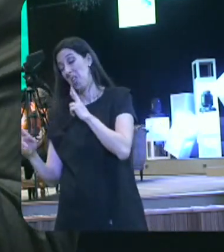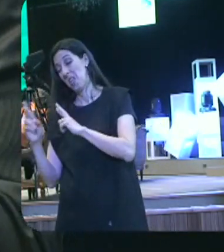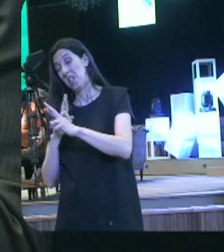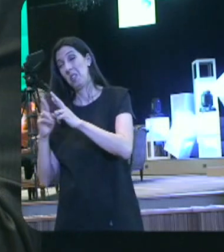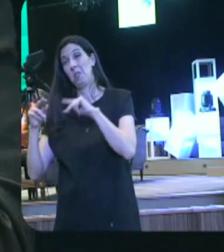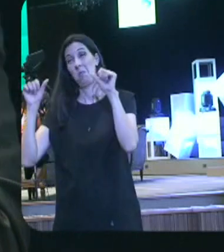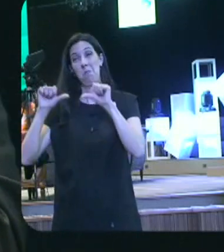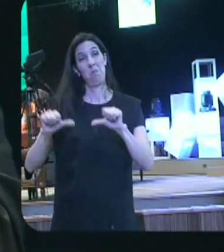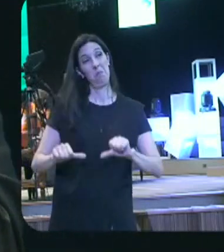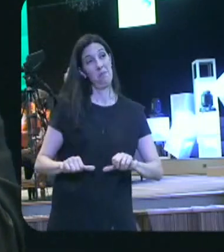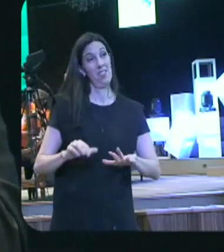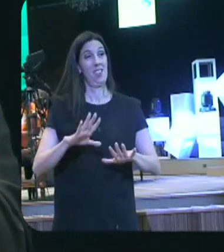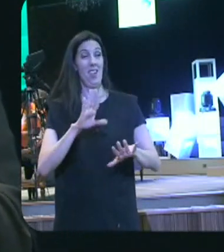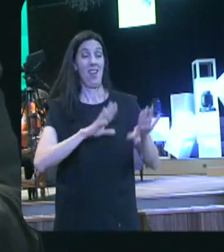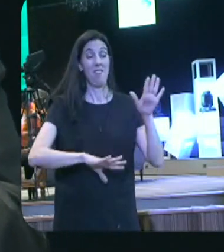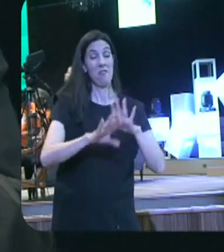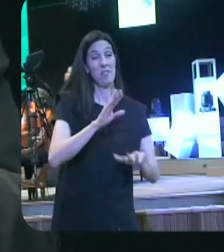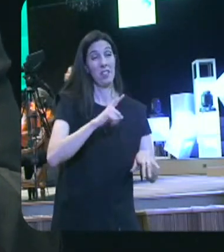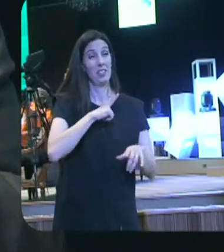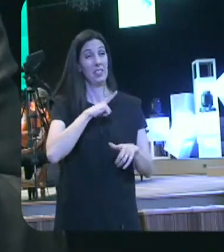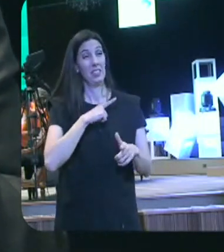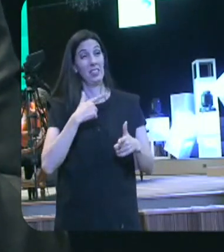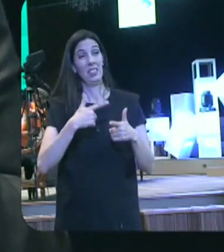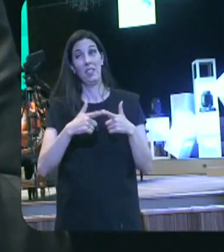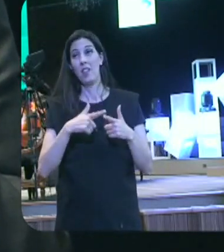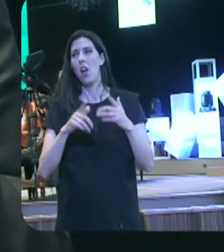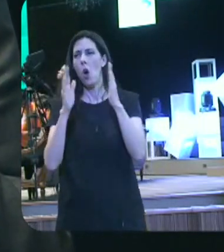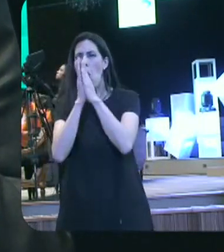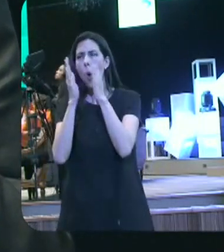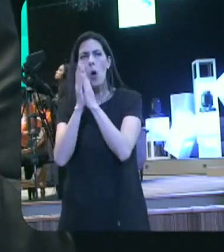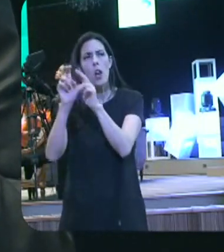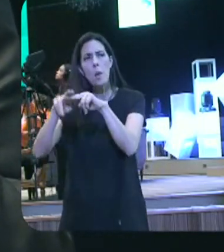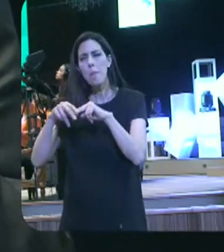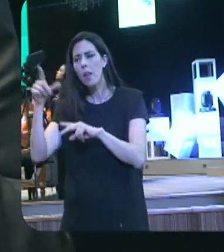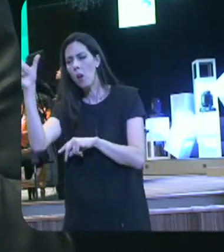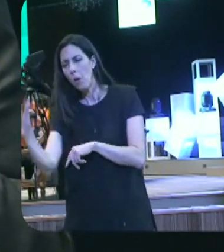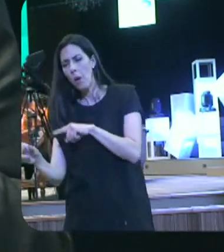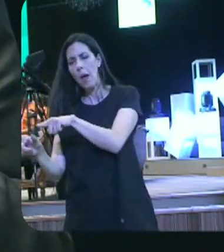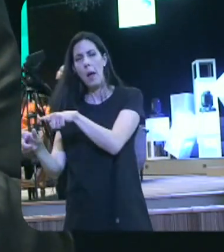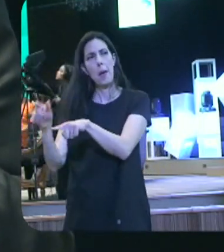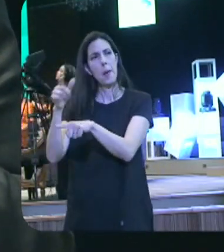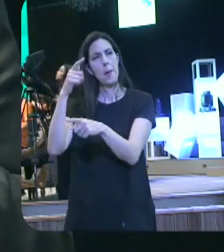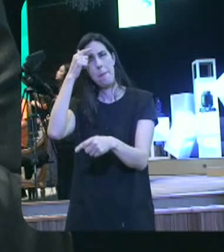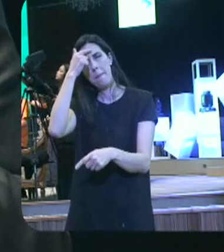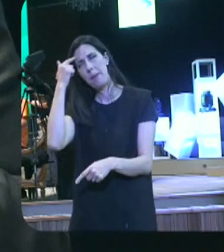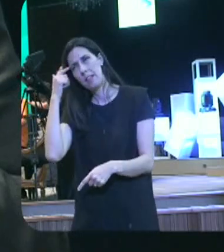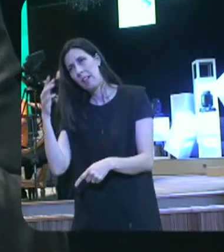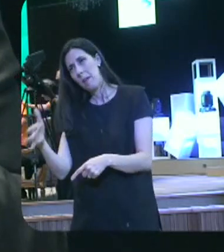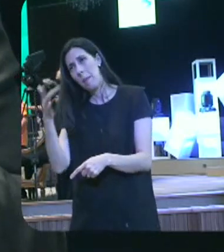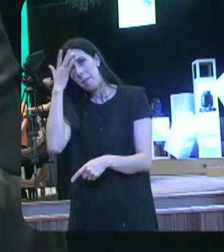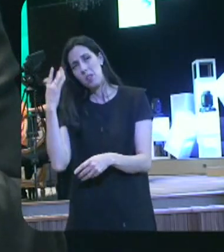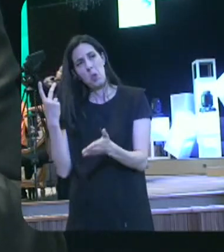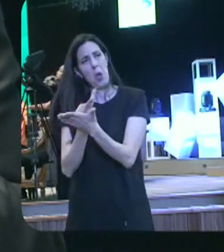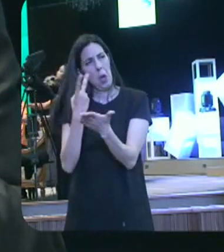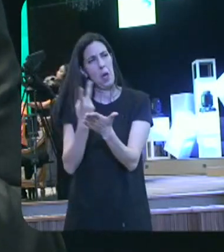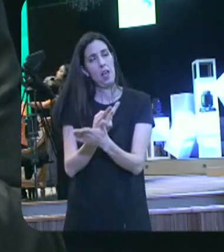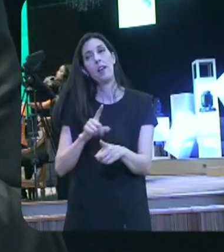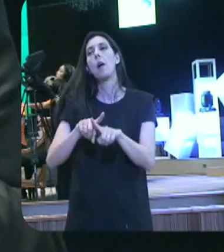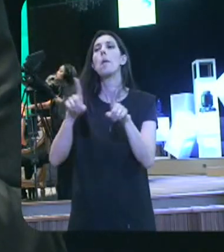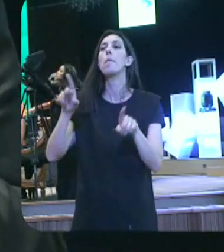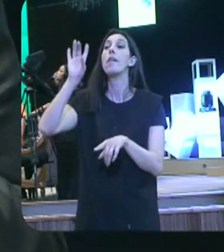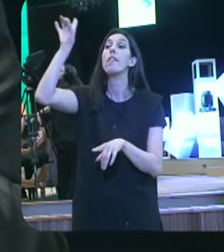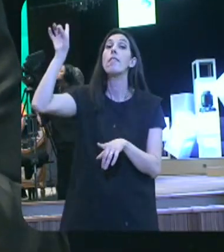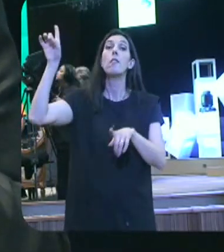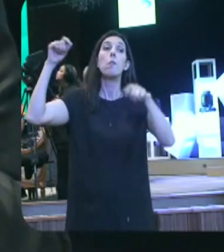estão bem, e a gente está sempre olhando para o outro, né? Porque o outro fez isso, fez aquilo. Senhor, começa na minha vida,